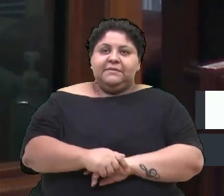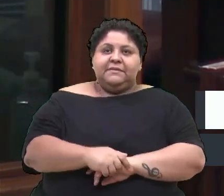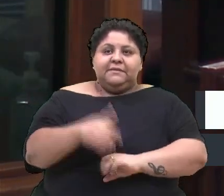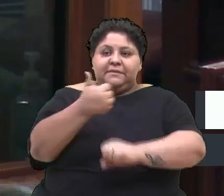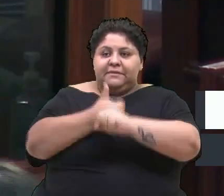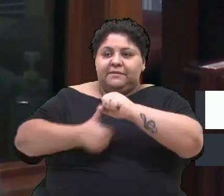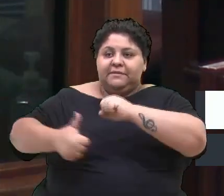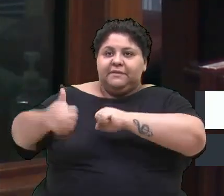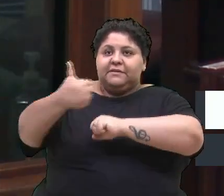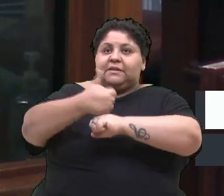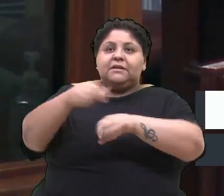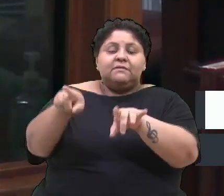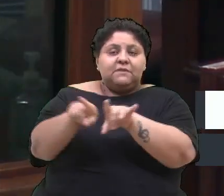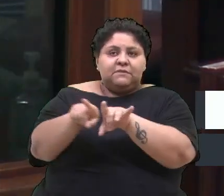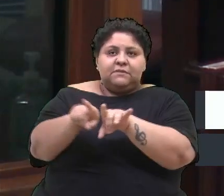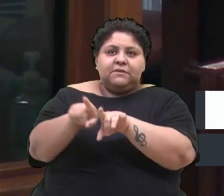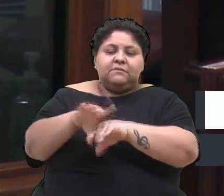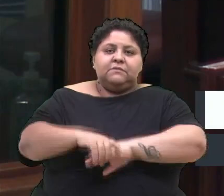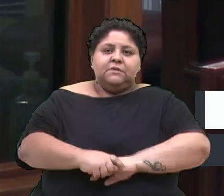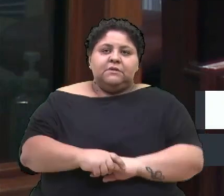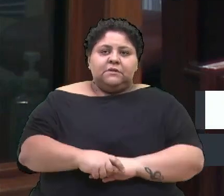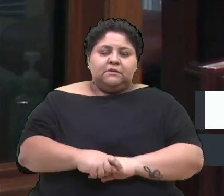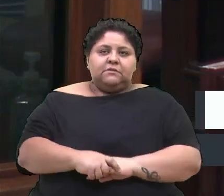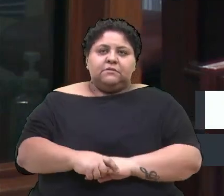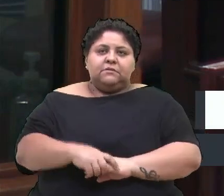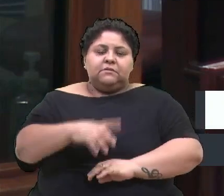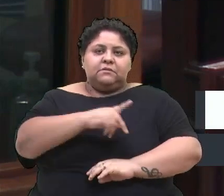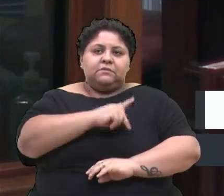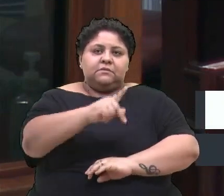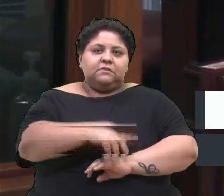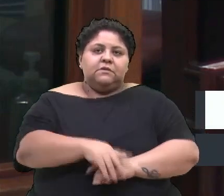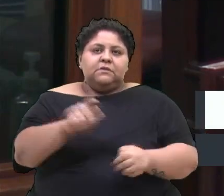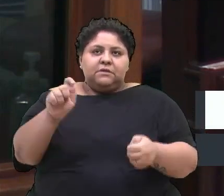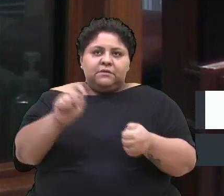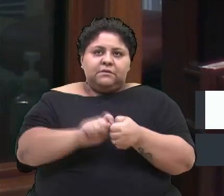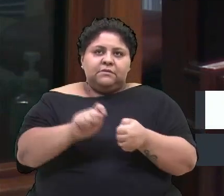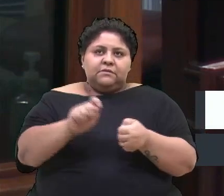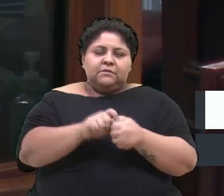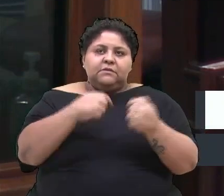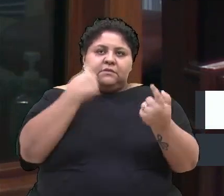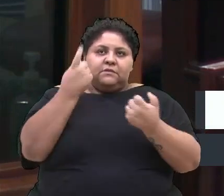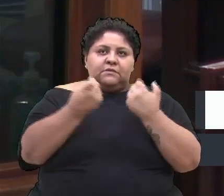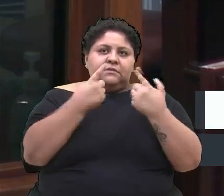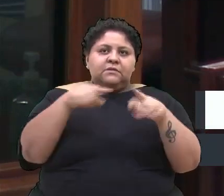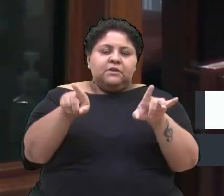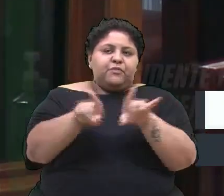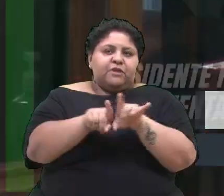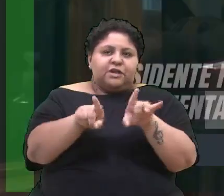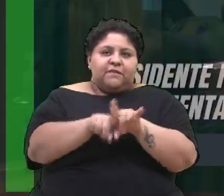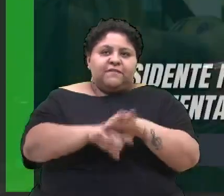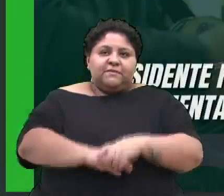substituindo eventualmente o presidente, fazendo algumas representações da casa.